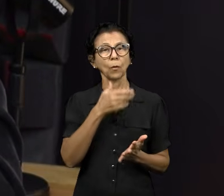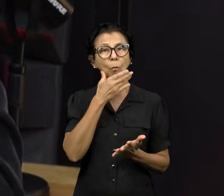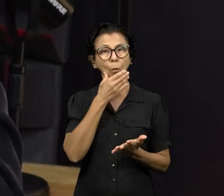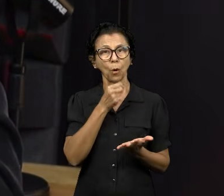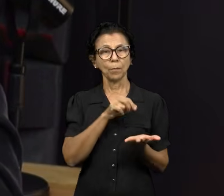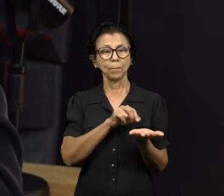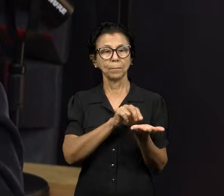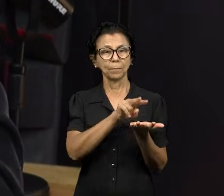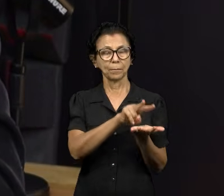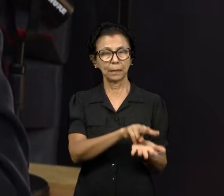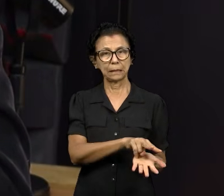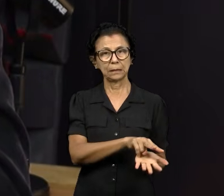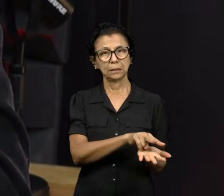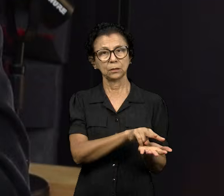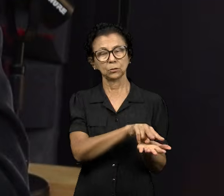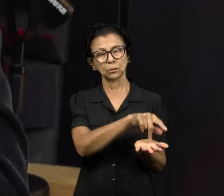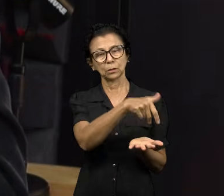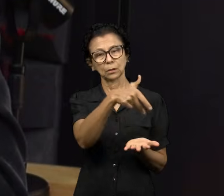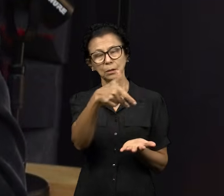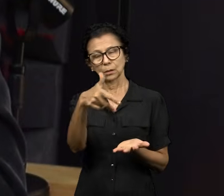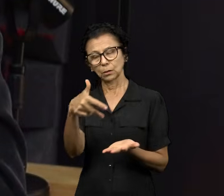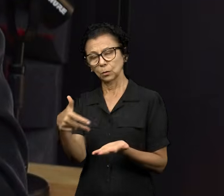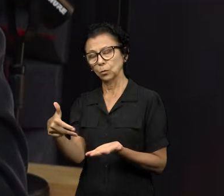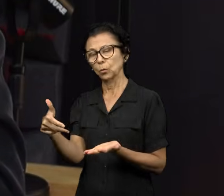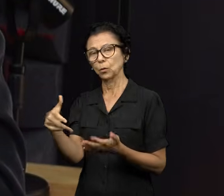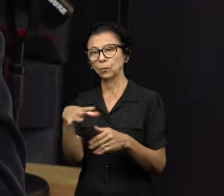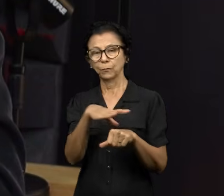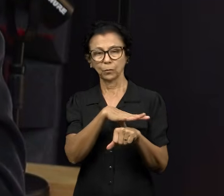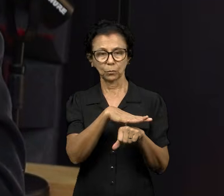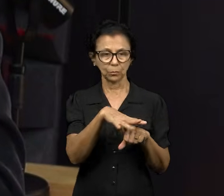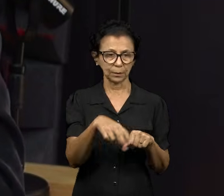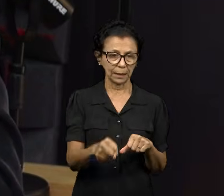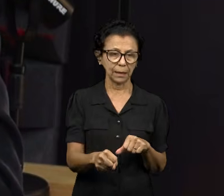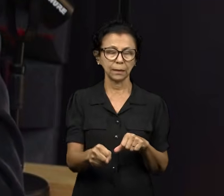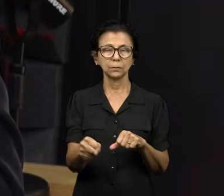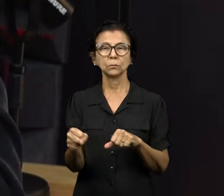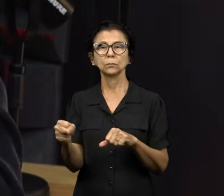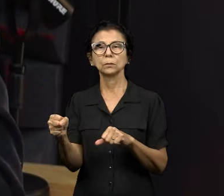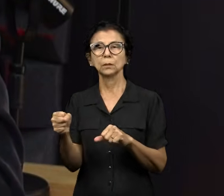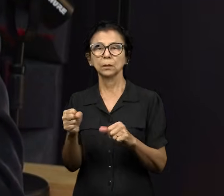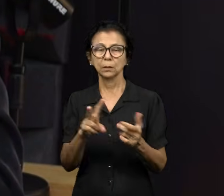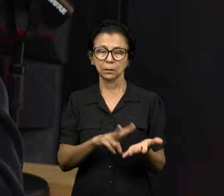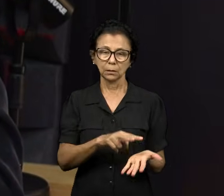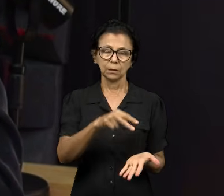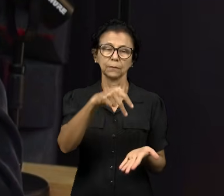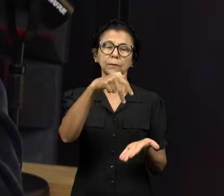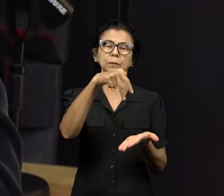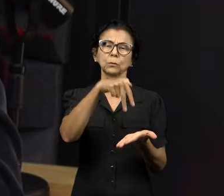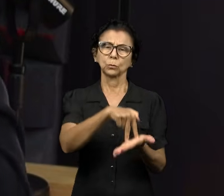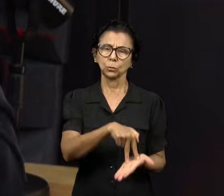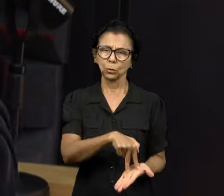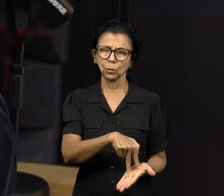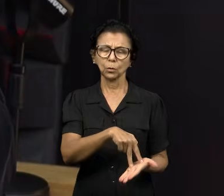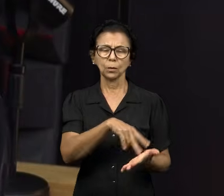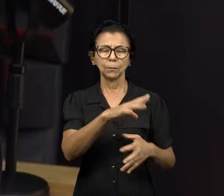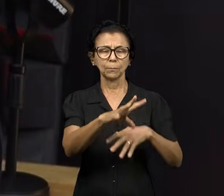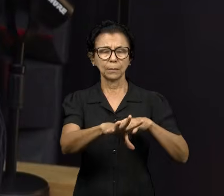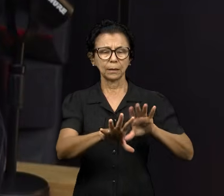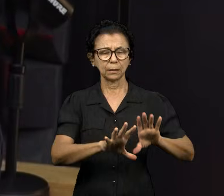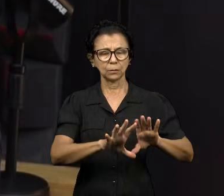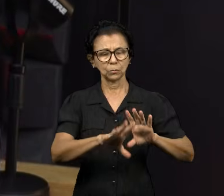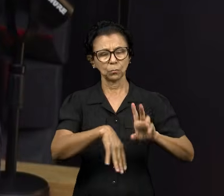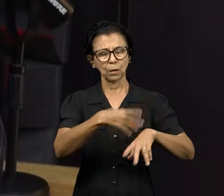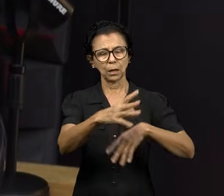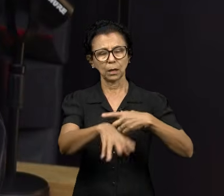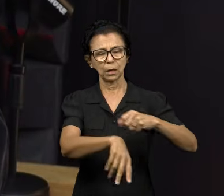processo. Sim. Ele foi escolhido, ele foi curado, ele ouviu, levanta-te, toma o teu leito e anda, e agora ele